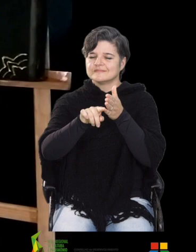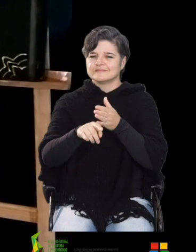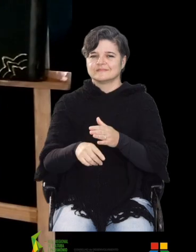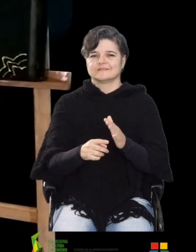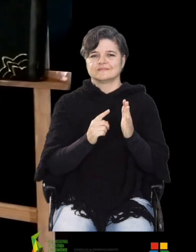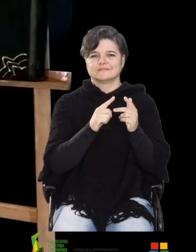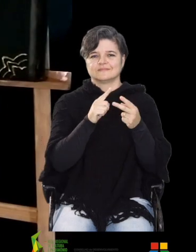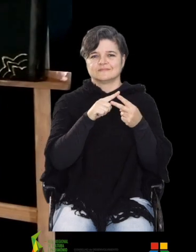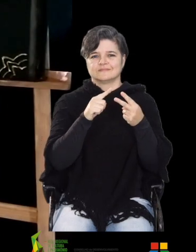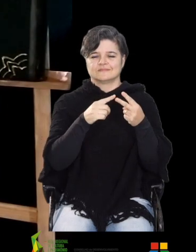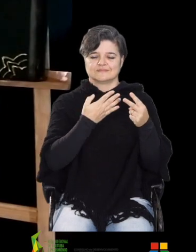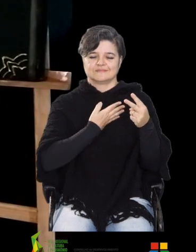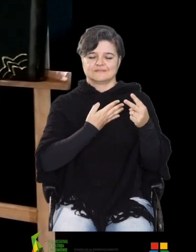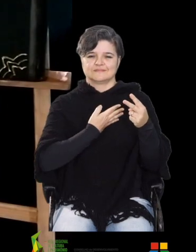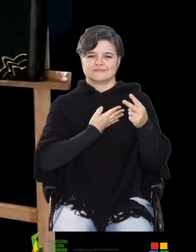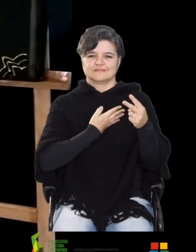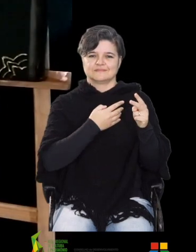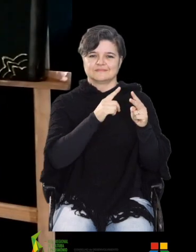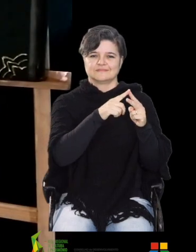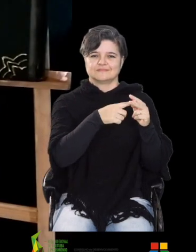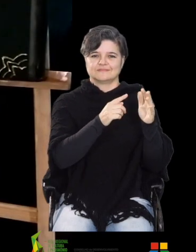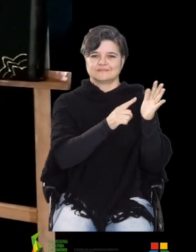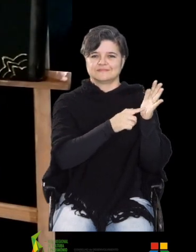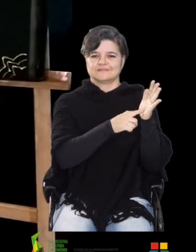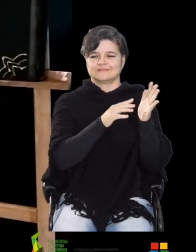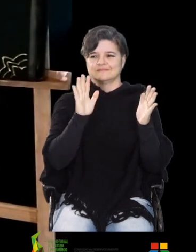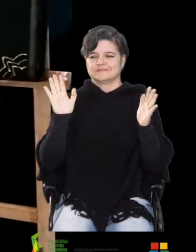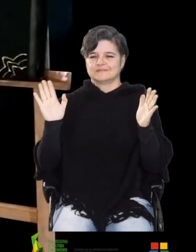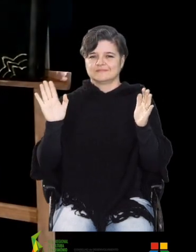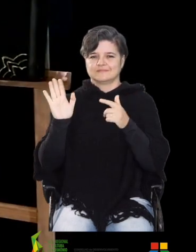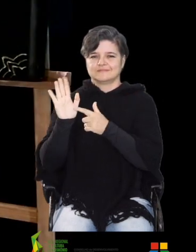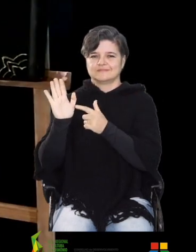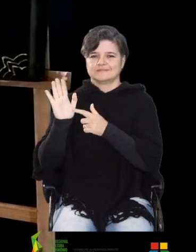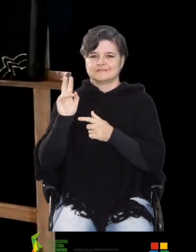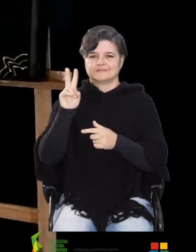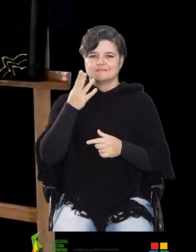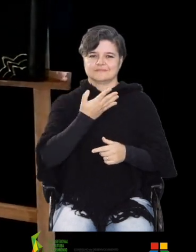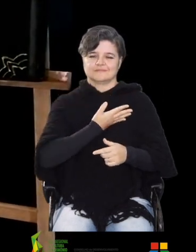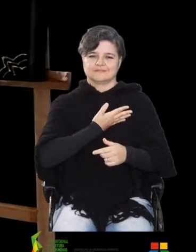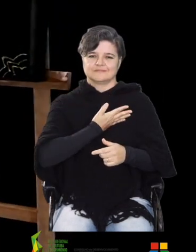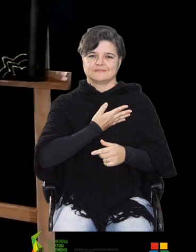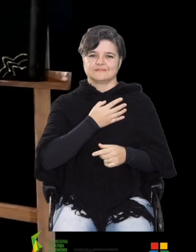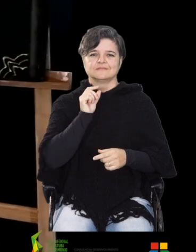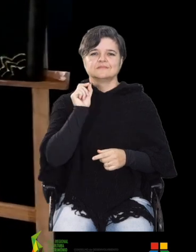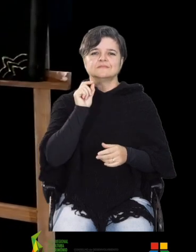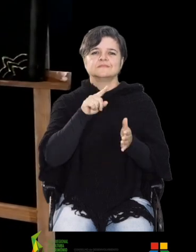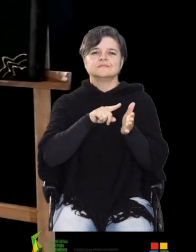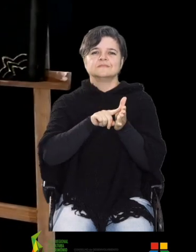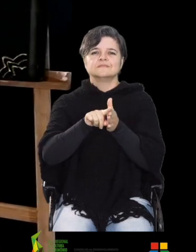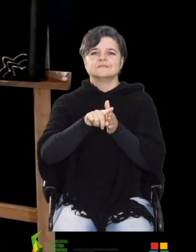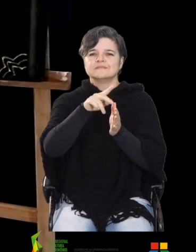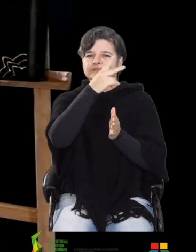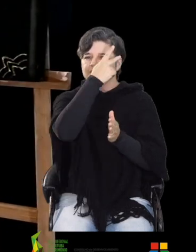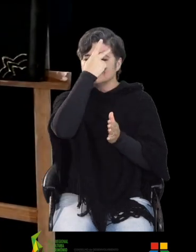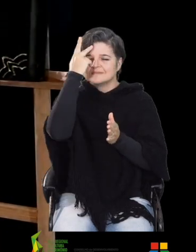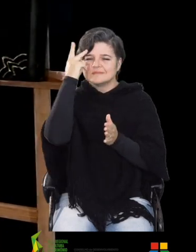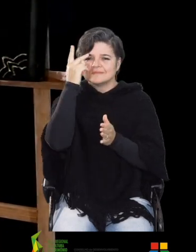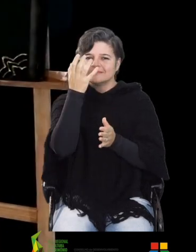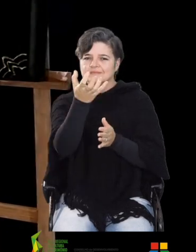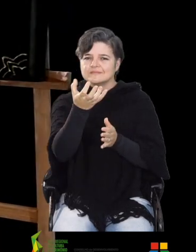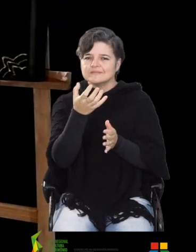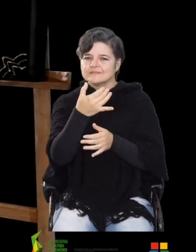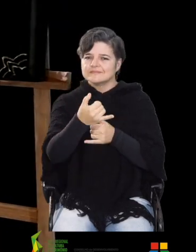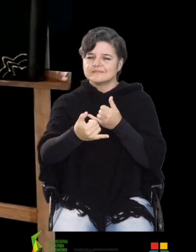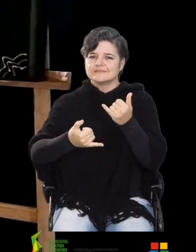e quem quer brincar e quem aí quer brincar com a clara